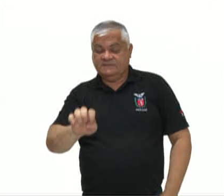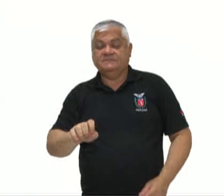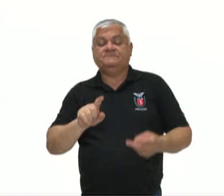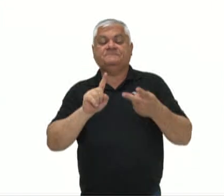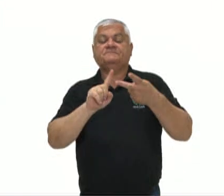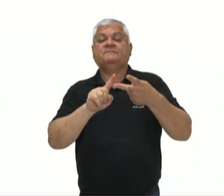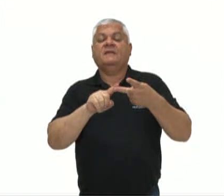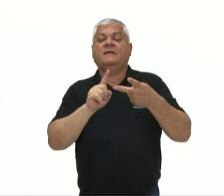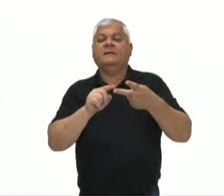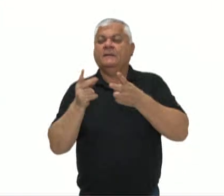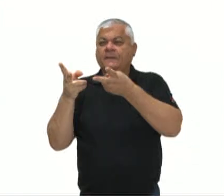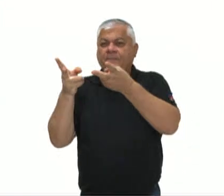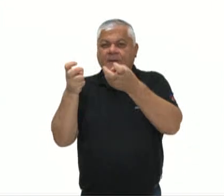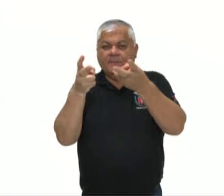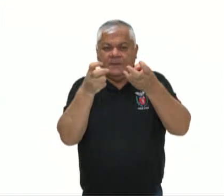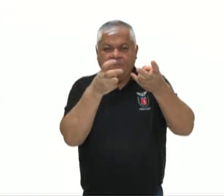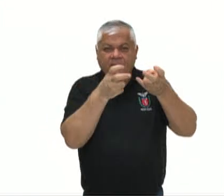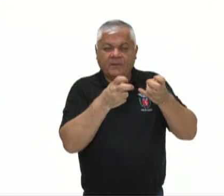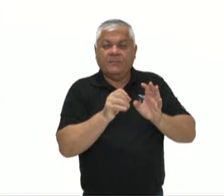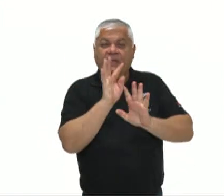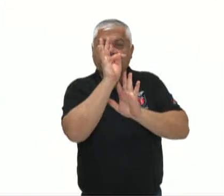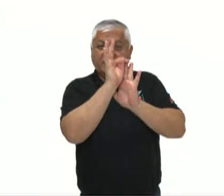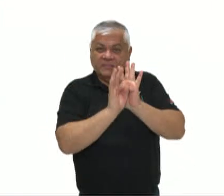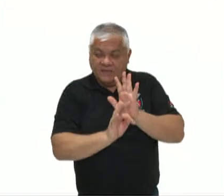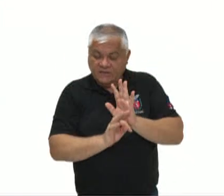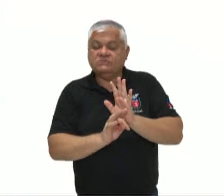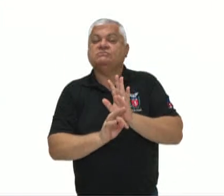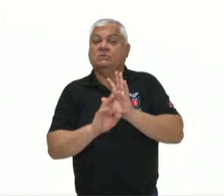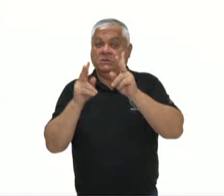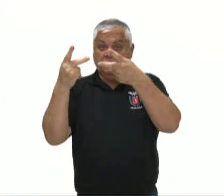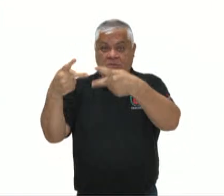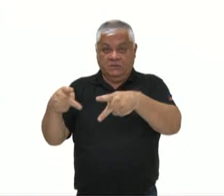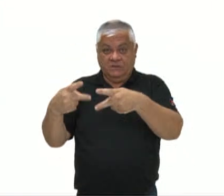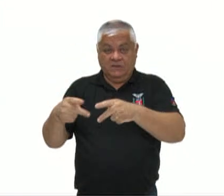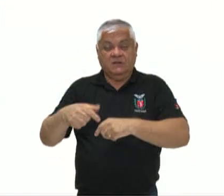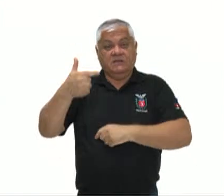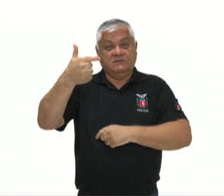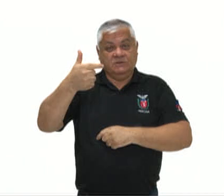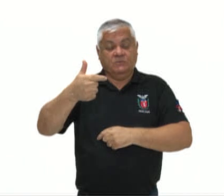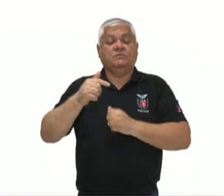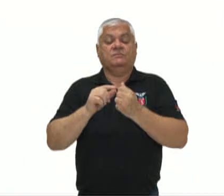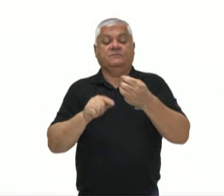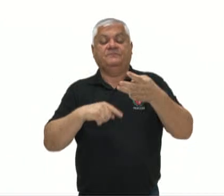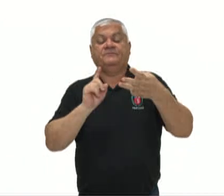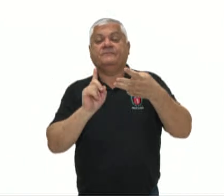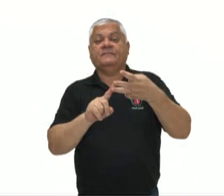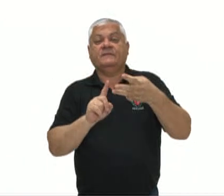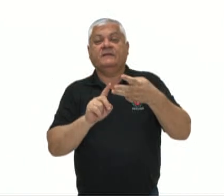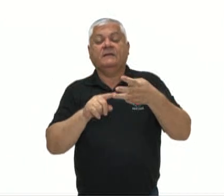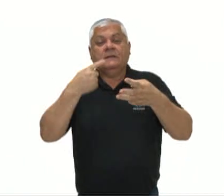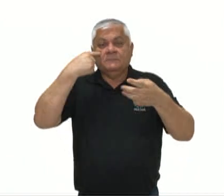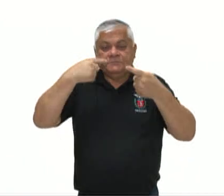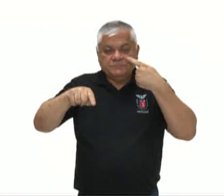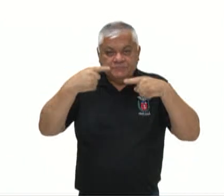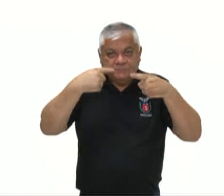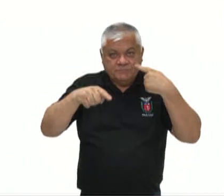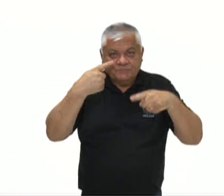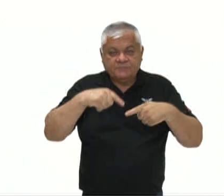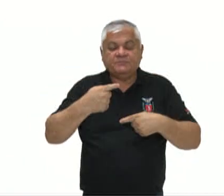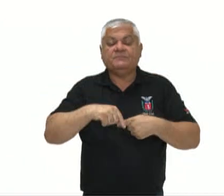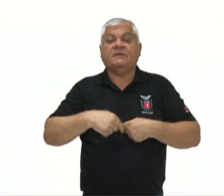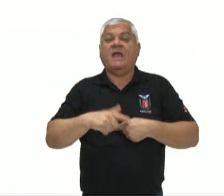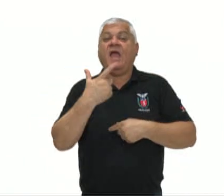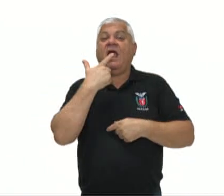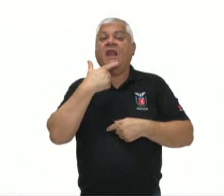Reconhecemos textualmente uma das características do projeto estético da segunda geração do modernismo. Descobrimos que a língua padrão é